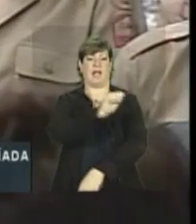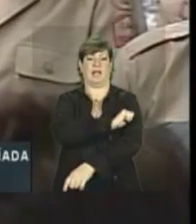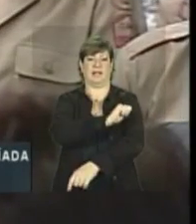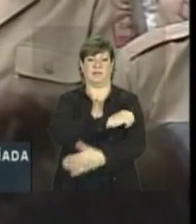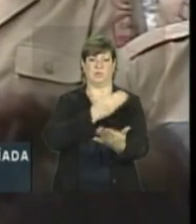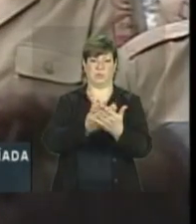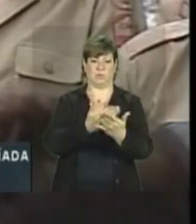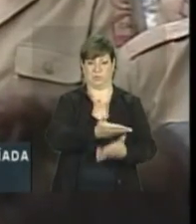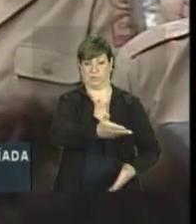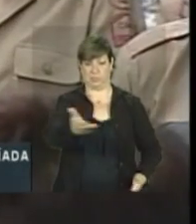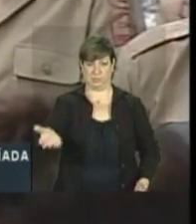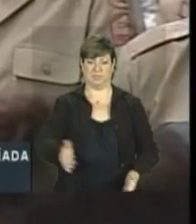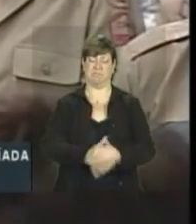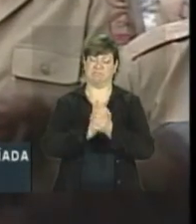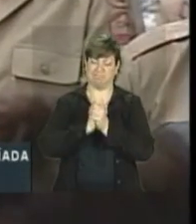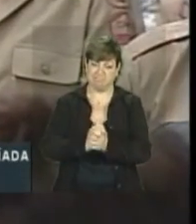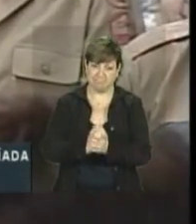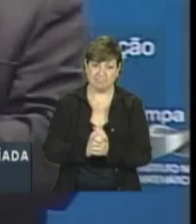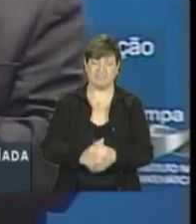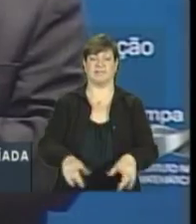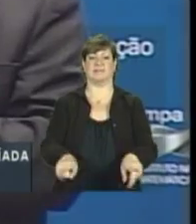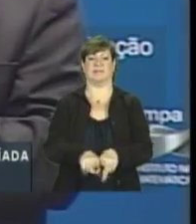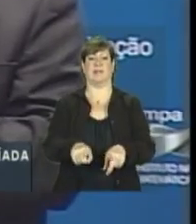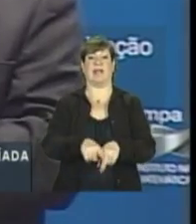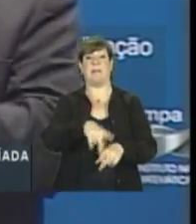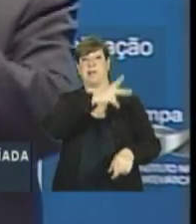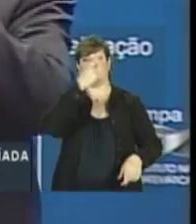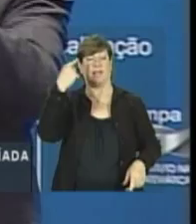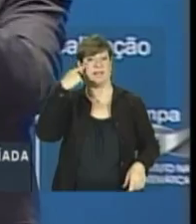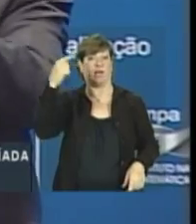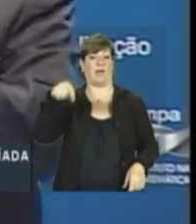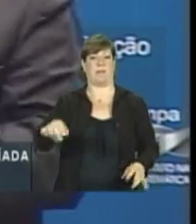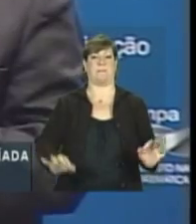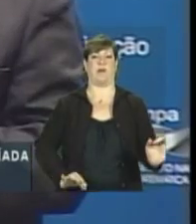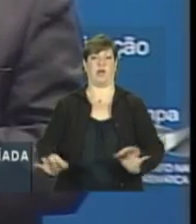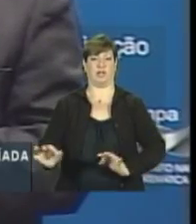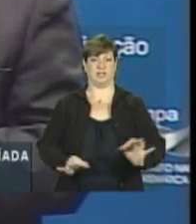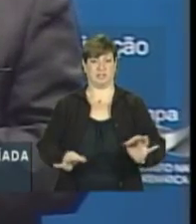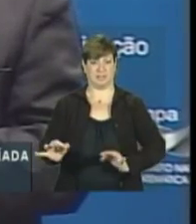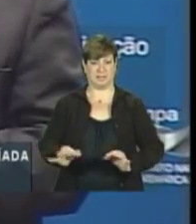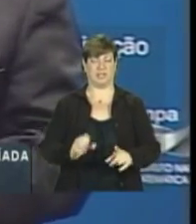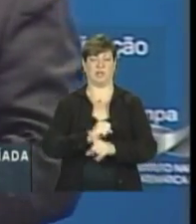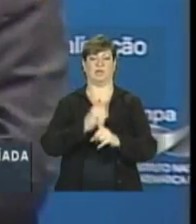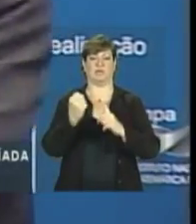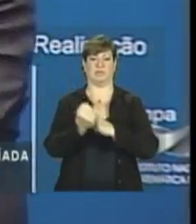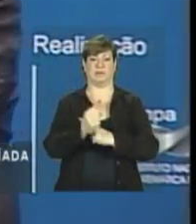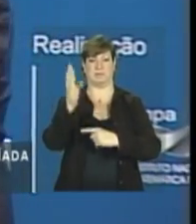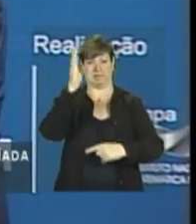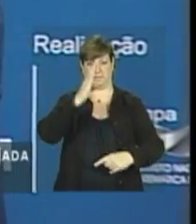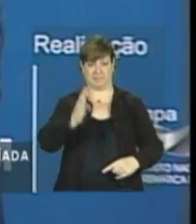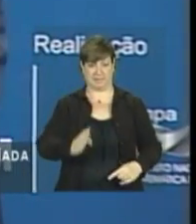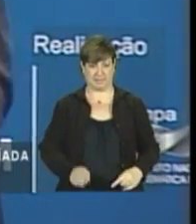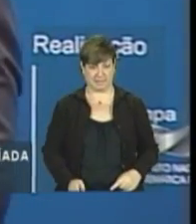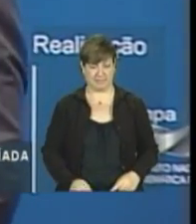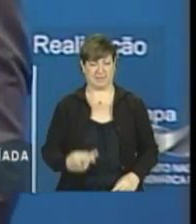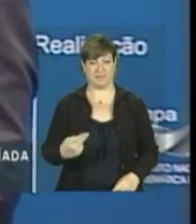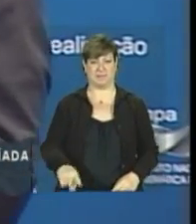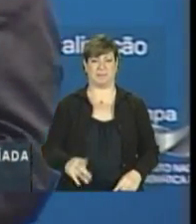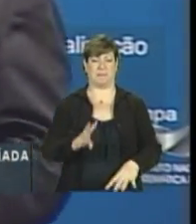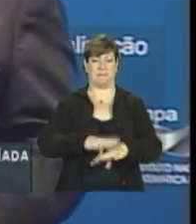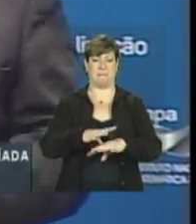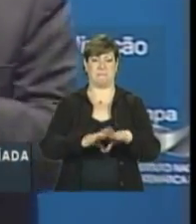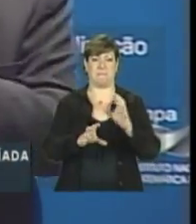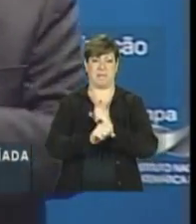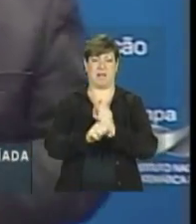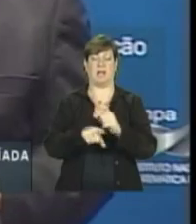homenagear os idealizadores desses projetos, que são a Sociedade Brasileira de Matemática e o INPA,